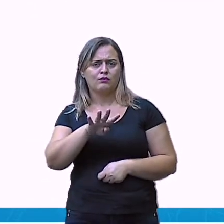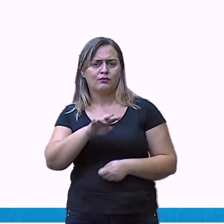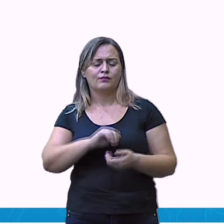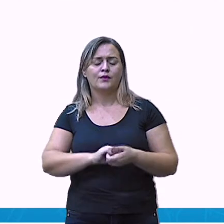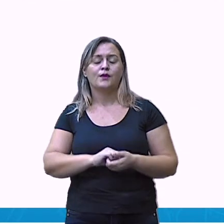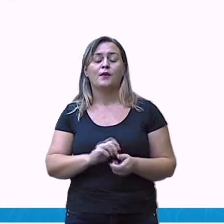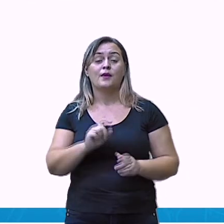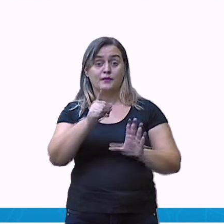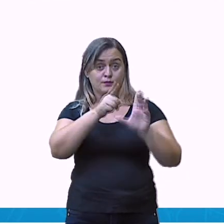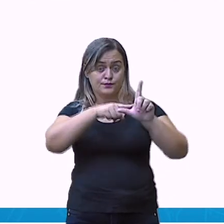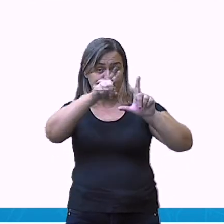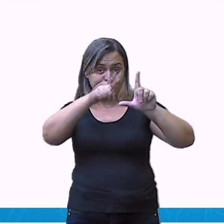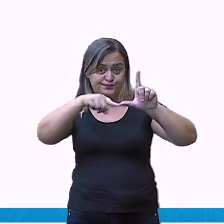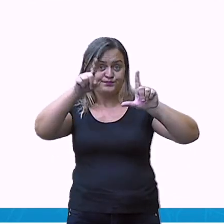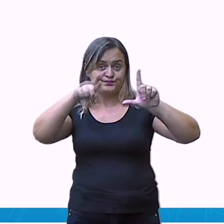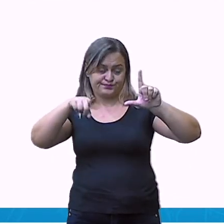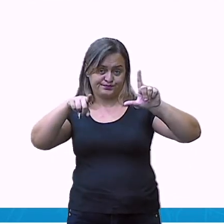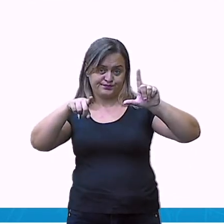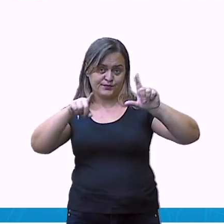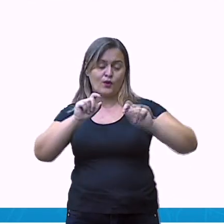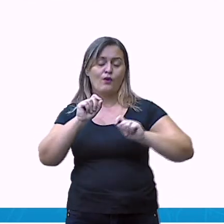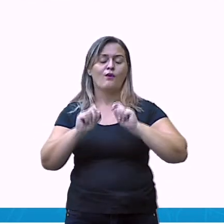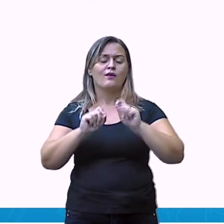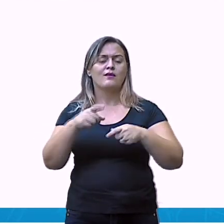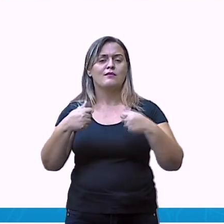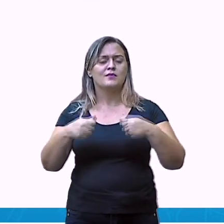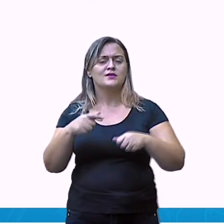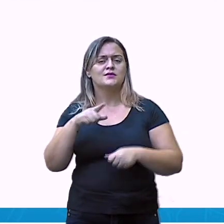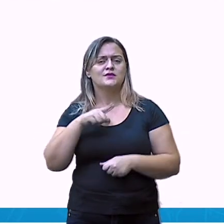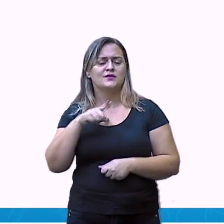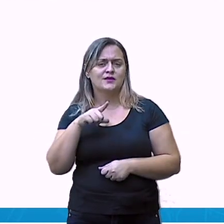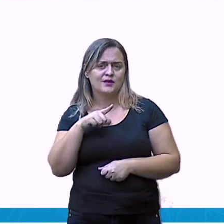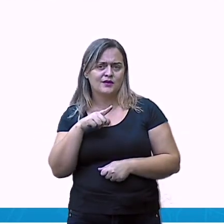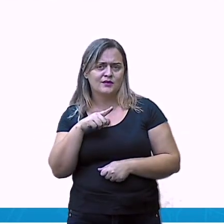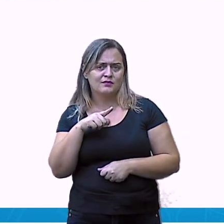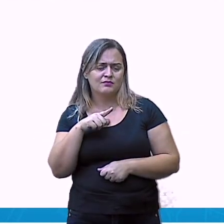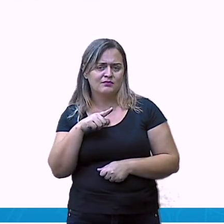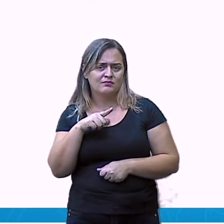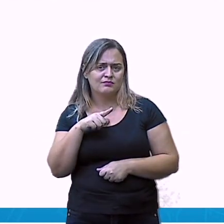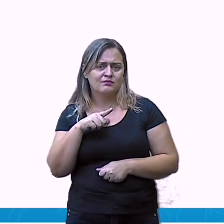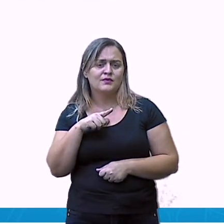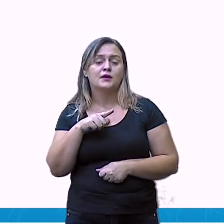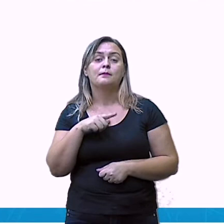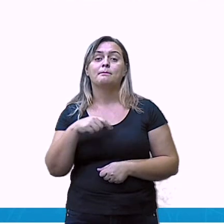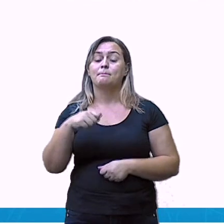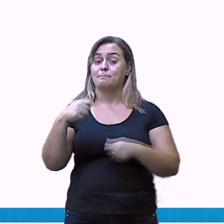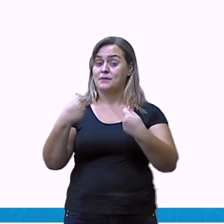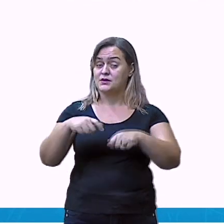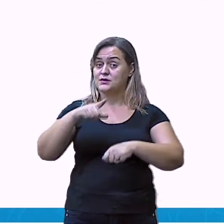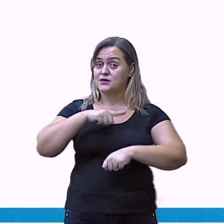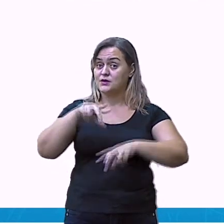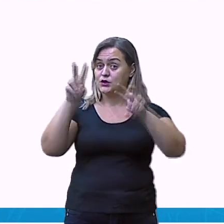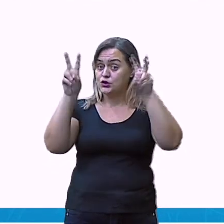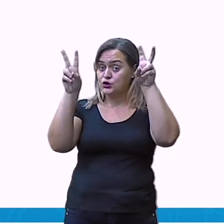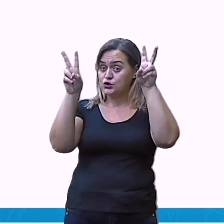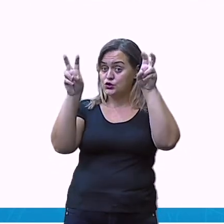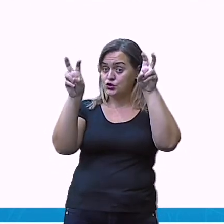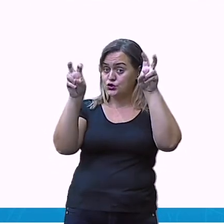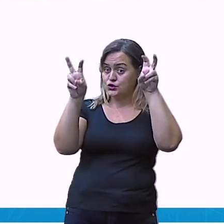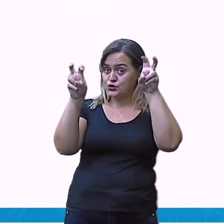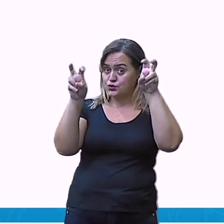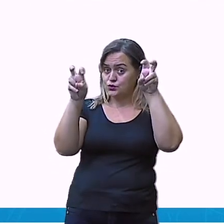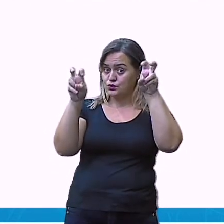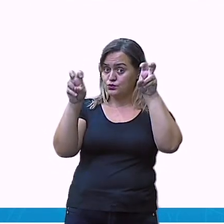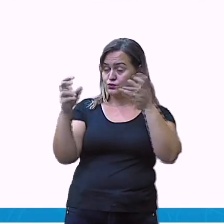ser um gráfico sobre legumes orgânicos preferidos. Coloquei o meu título. A segunda coisa,